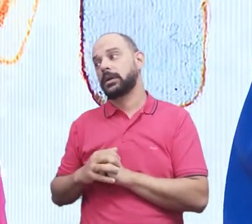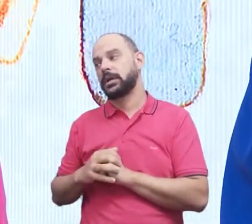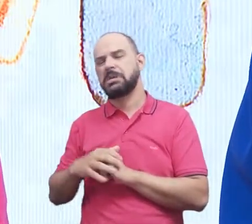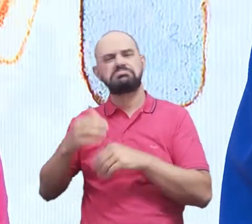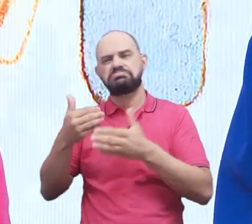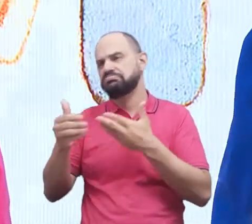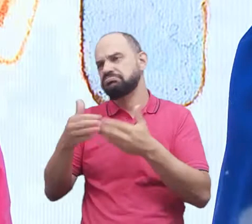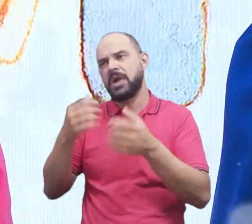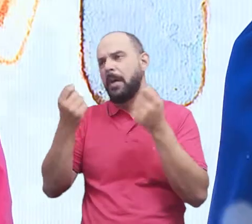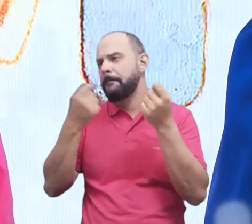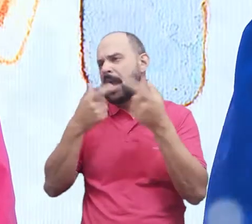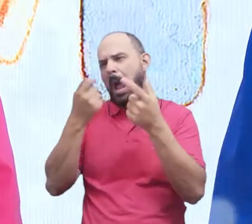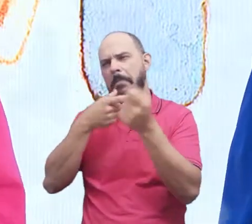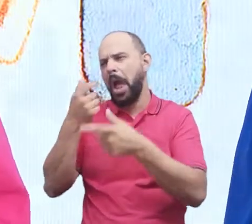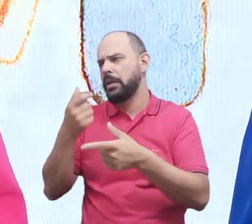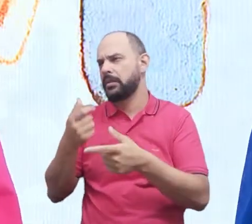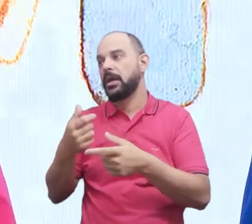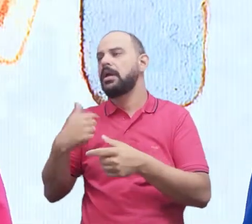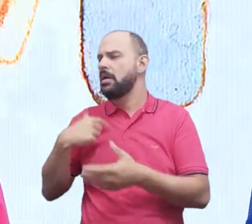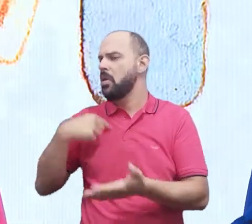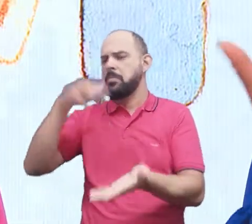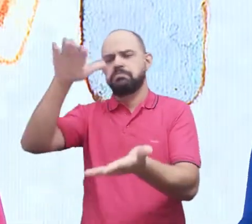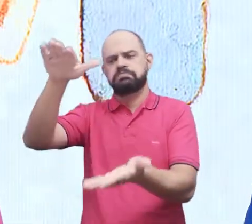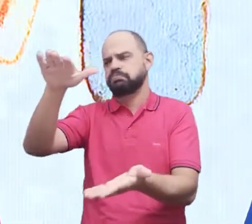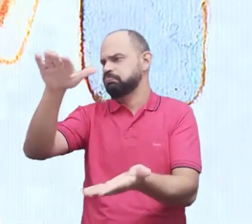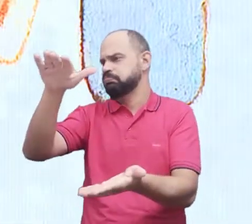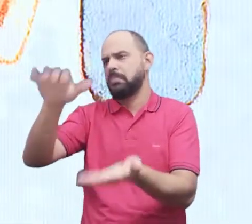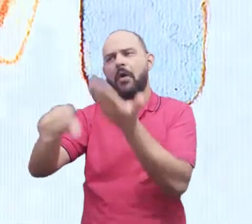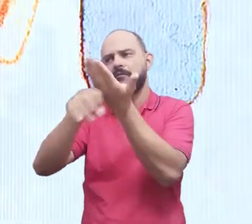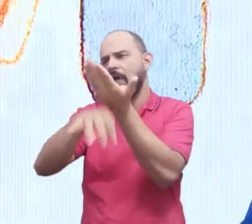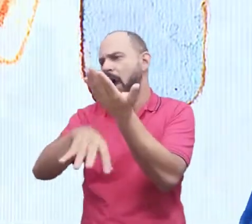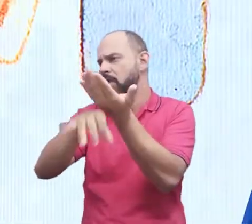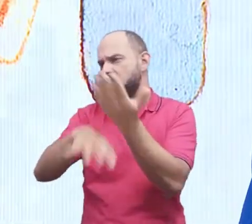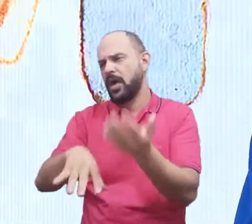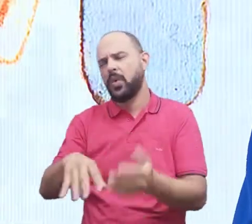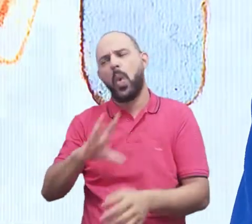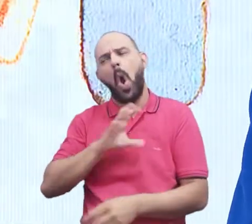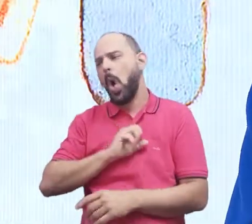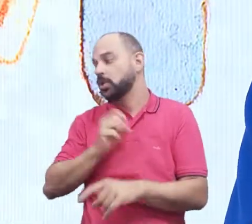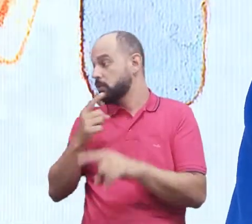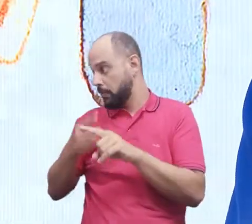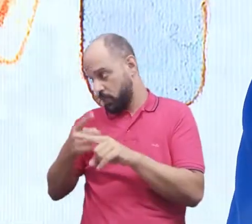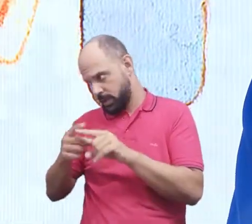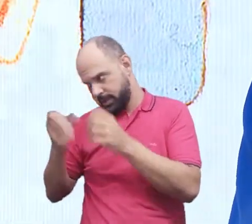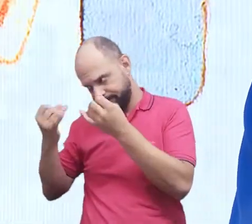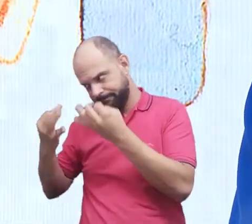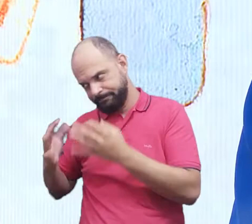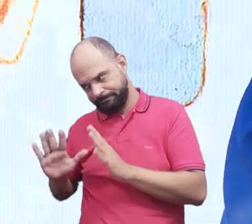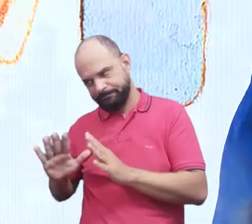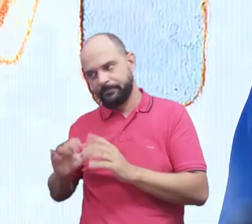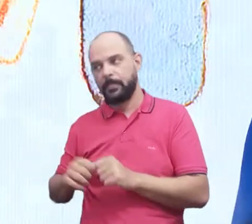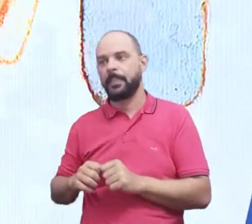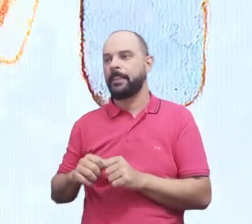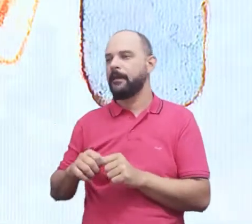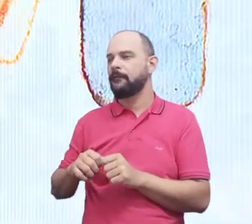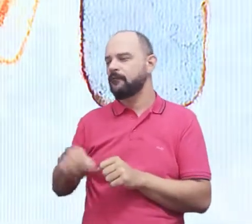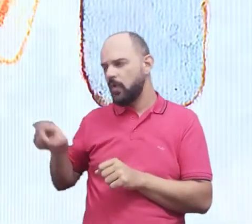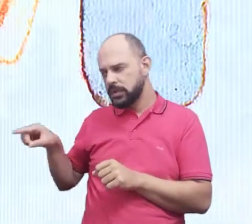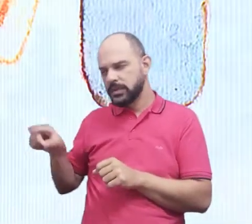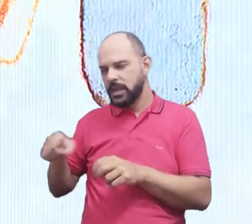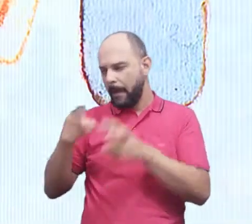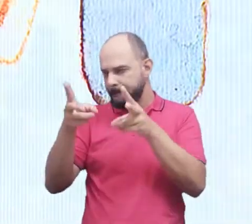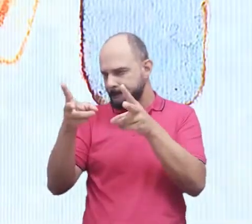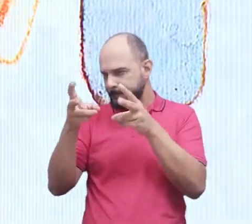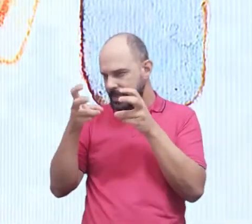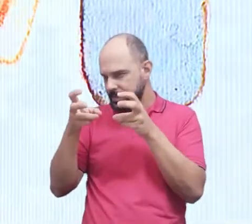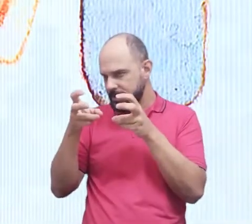não ligo para as piadas e adoro carregar o meu latão furado. Vou lhes contar o porquê. Prestem